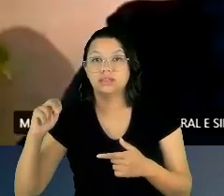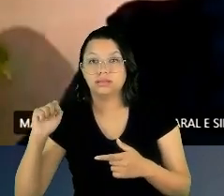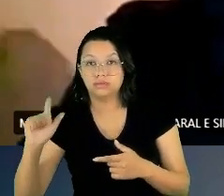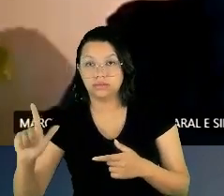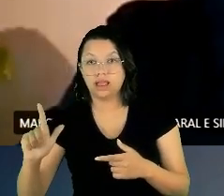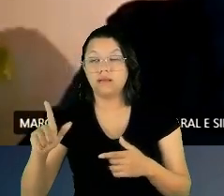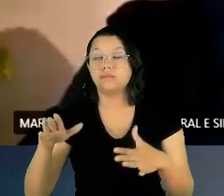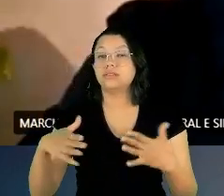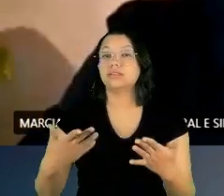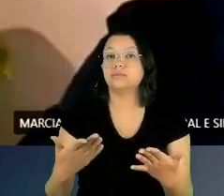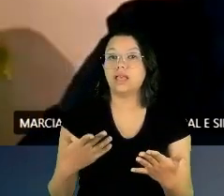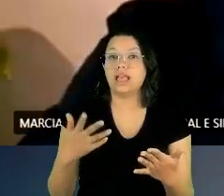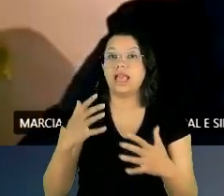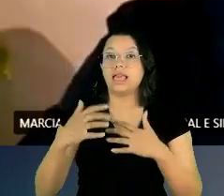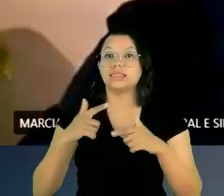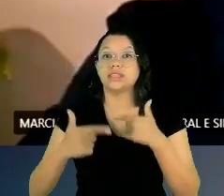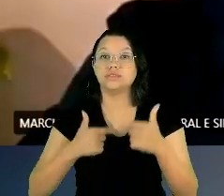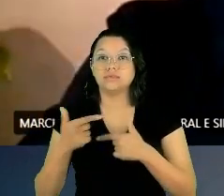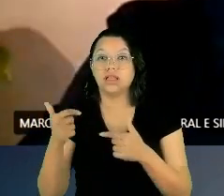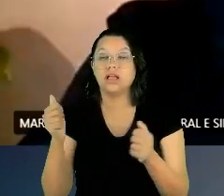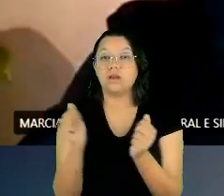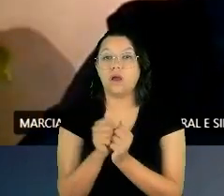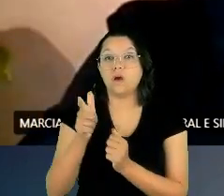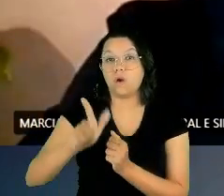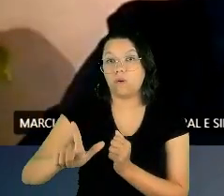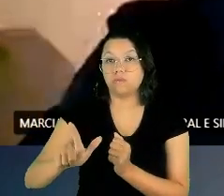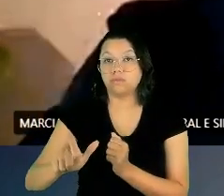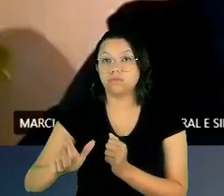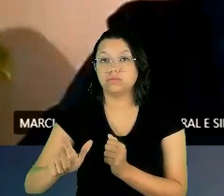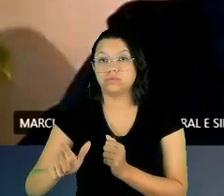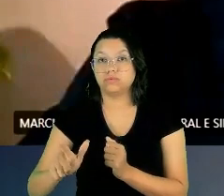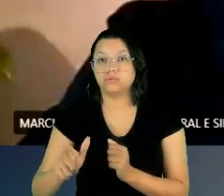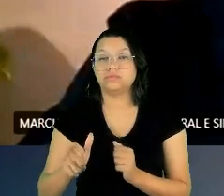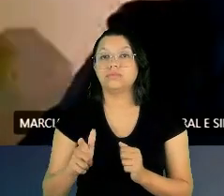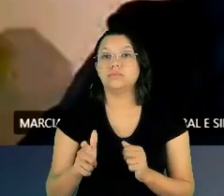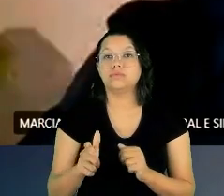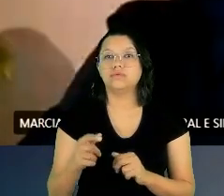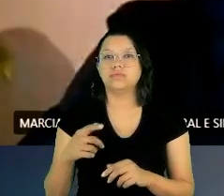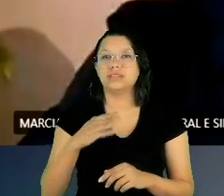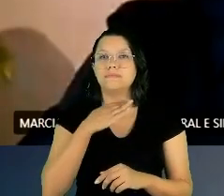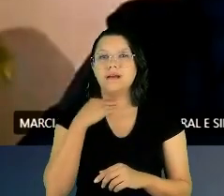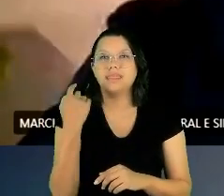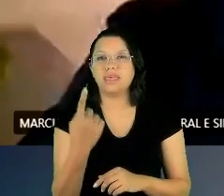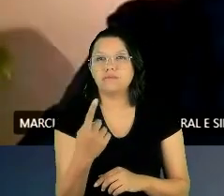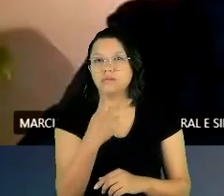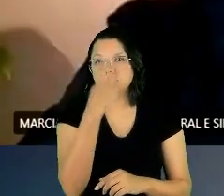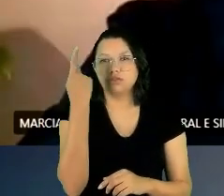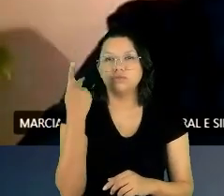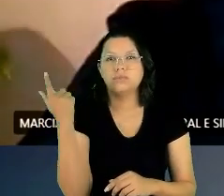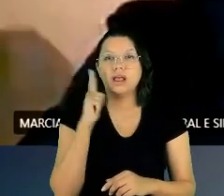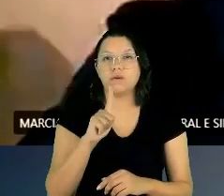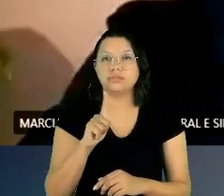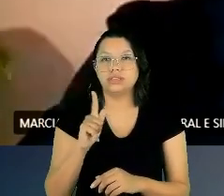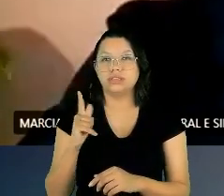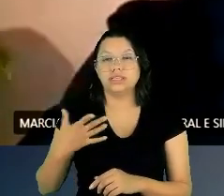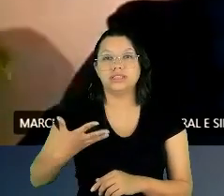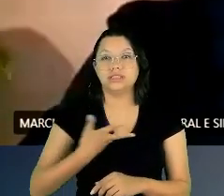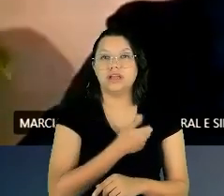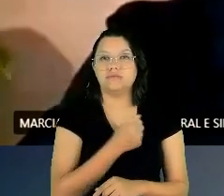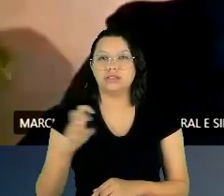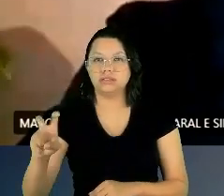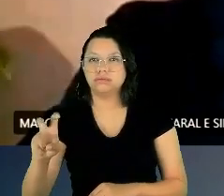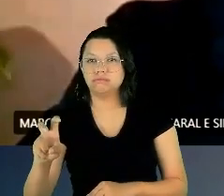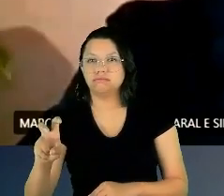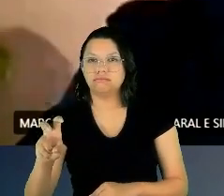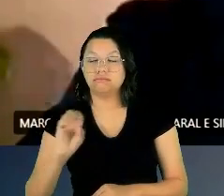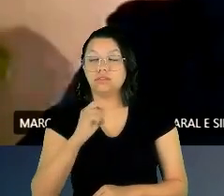aí não é dinheiro, é ações com o outro, né? Você empurra uma pessoa nos trilhos para salvar 5, então você mata um para salvar 5,